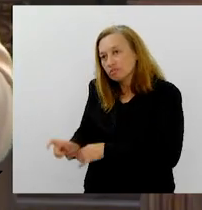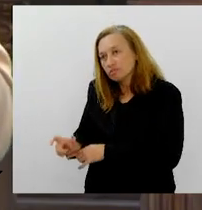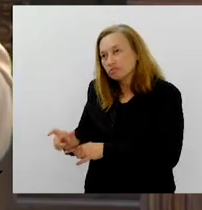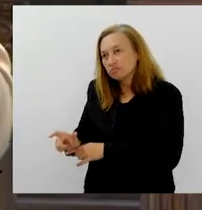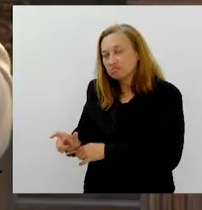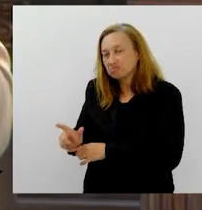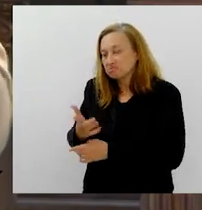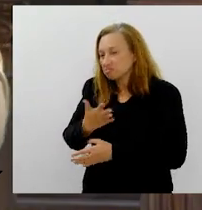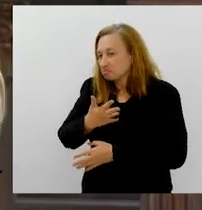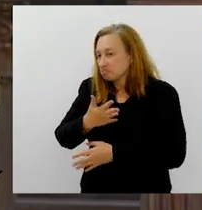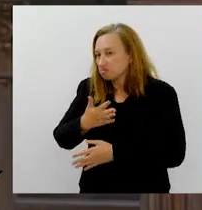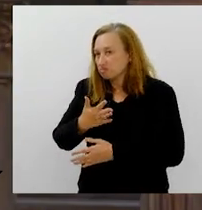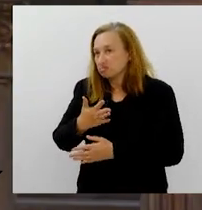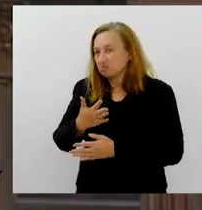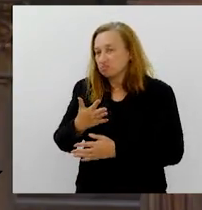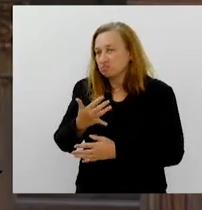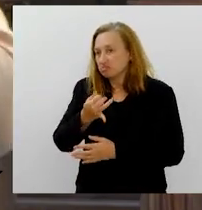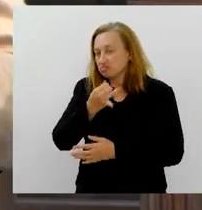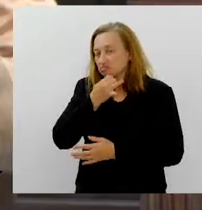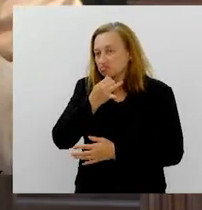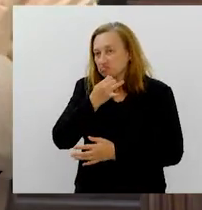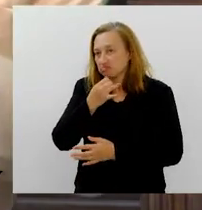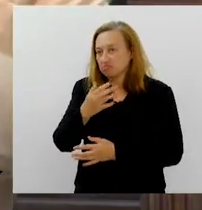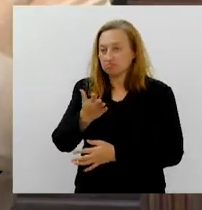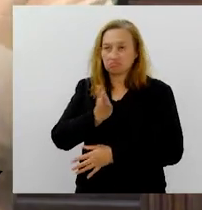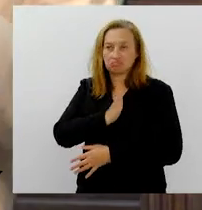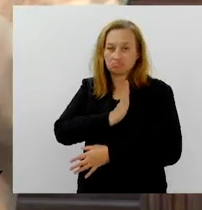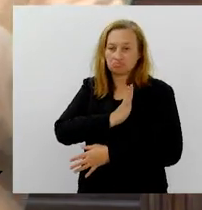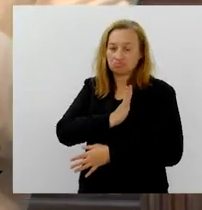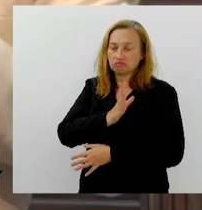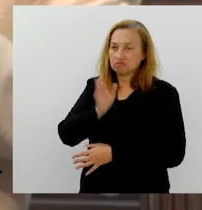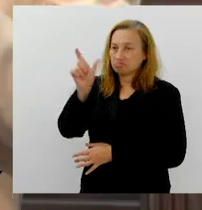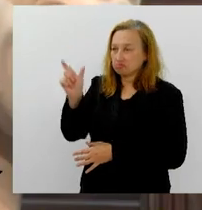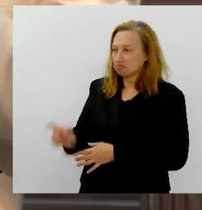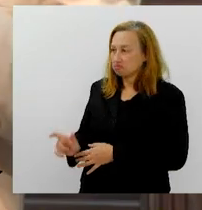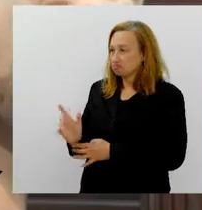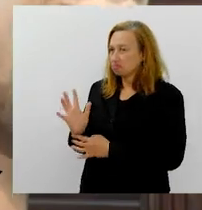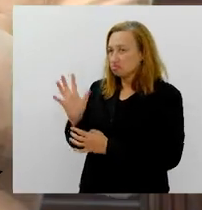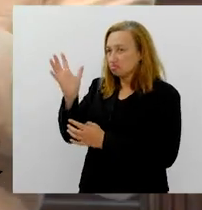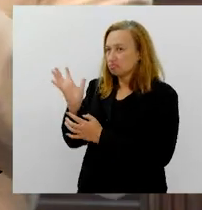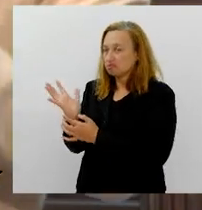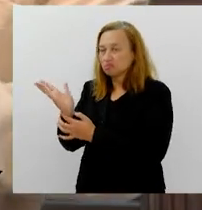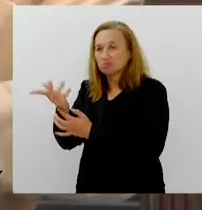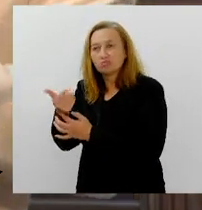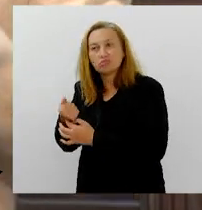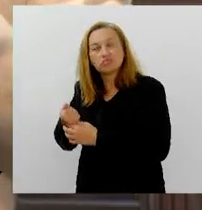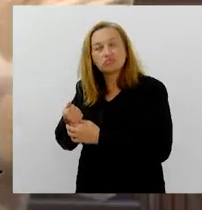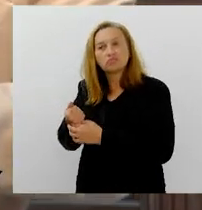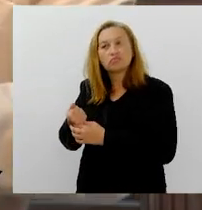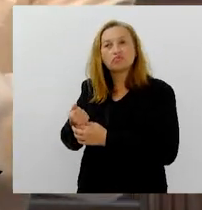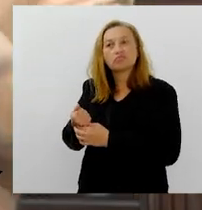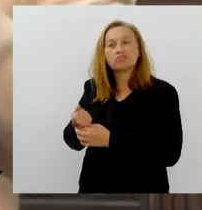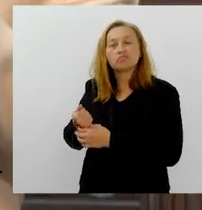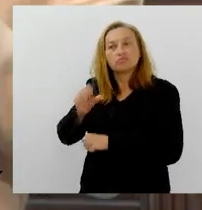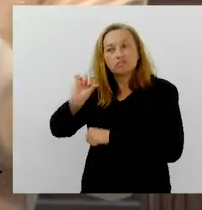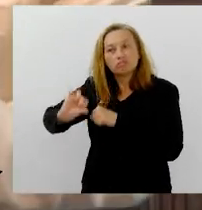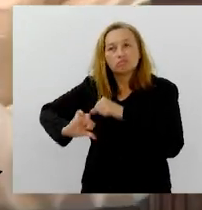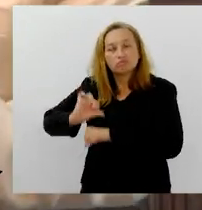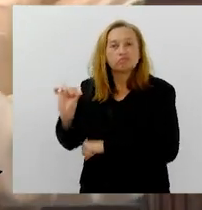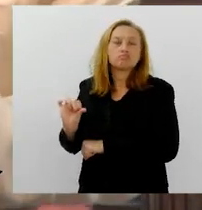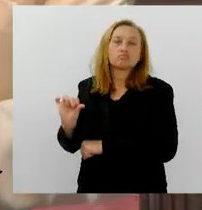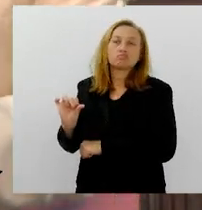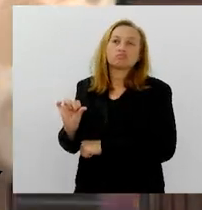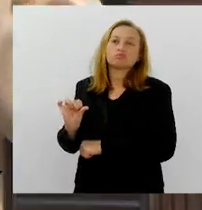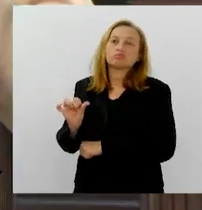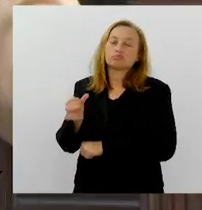conforma. O meu coração de artista exige permanentemente mudanças